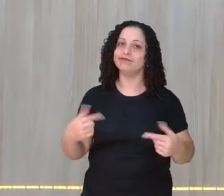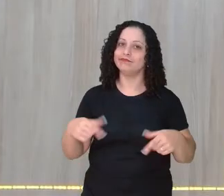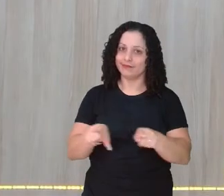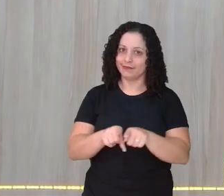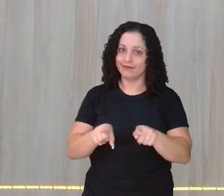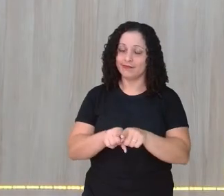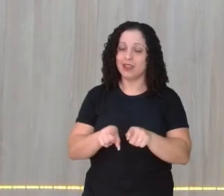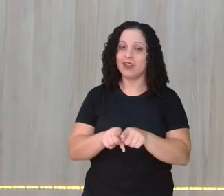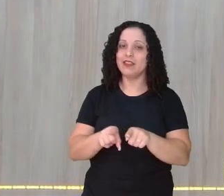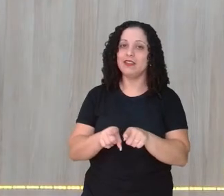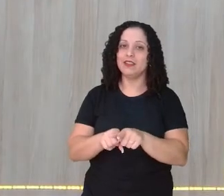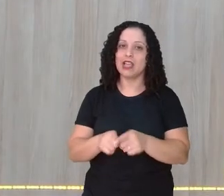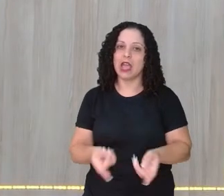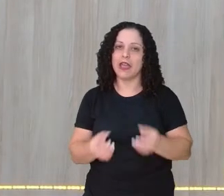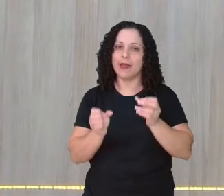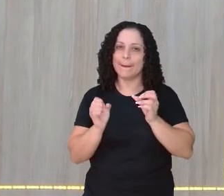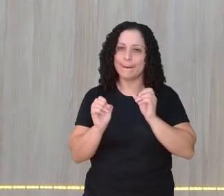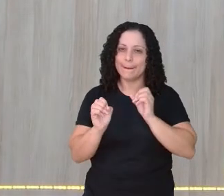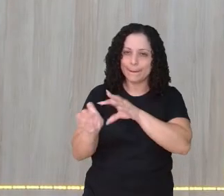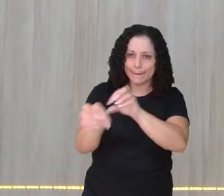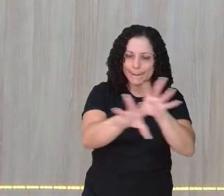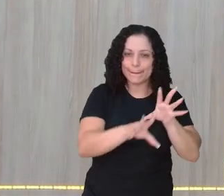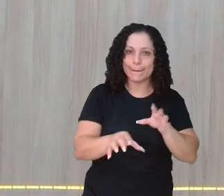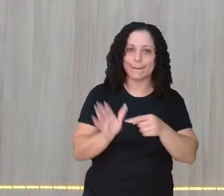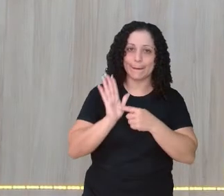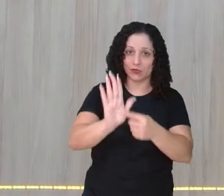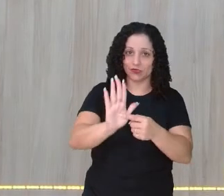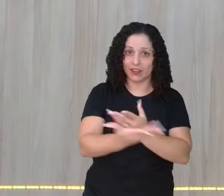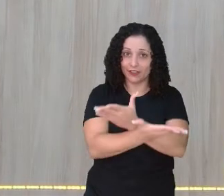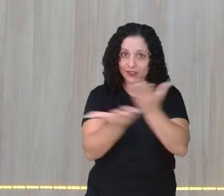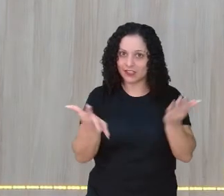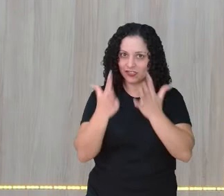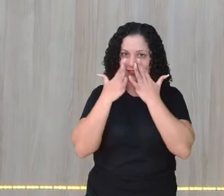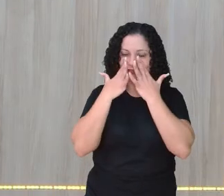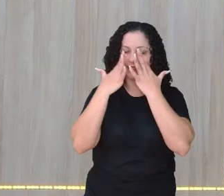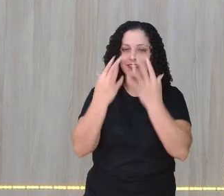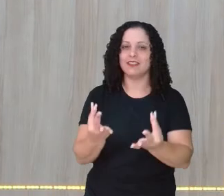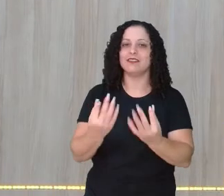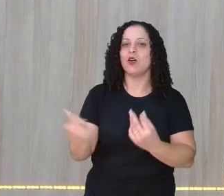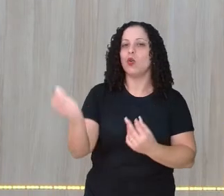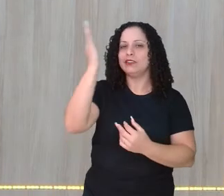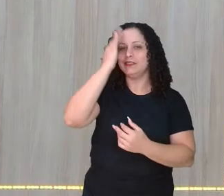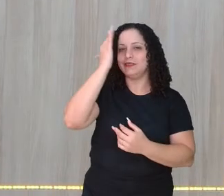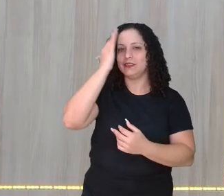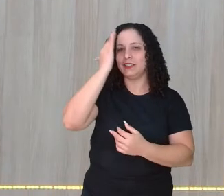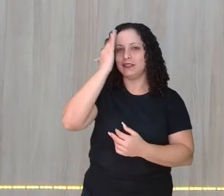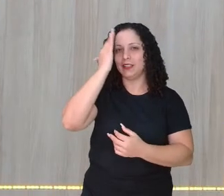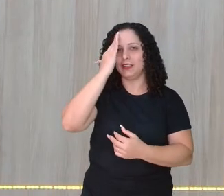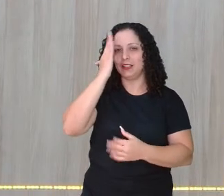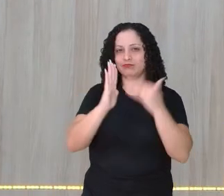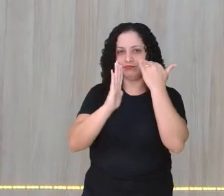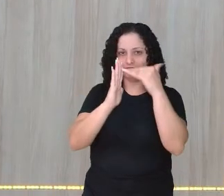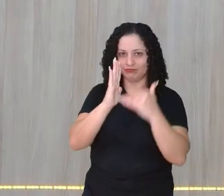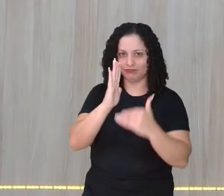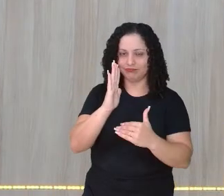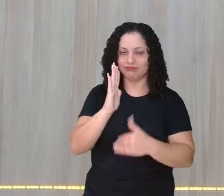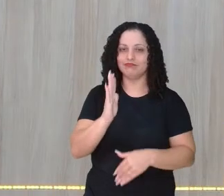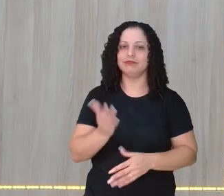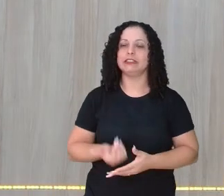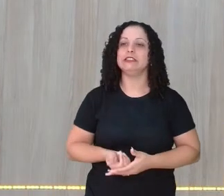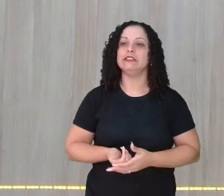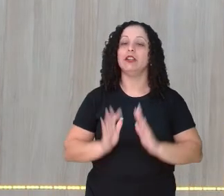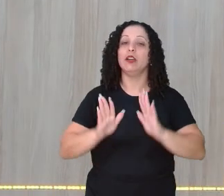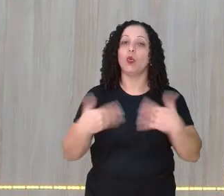gente começar a prestar atenção, a entender, compreender os elementos da narrativa. Quando a gente está